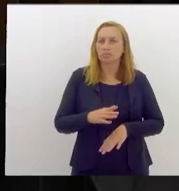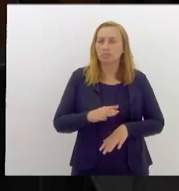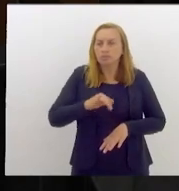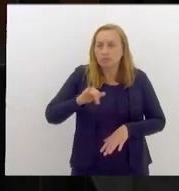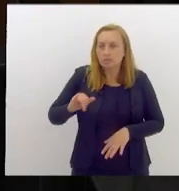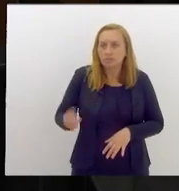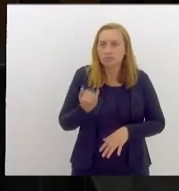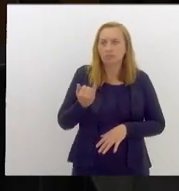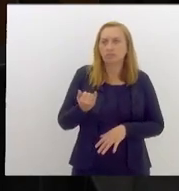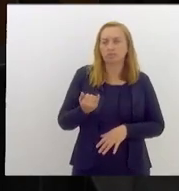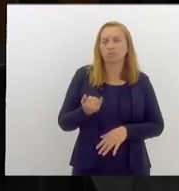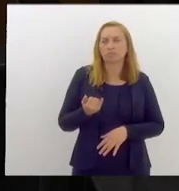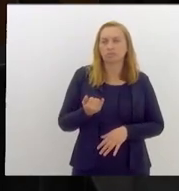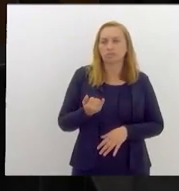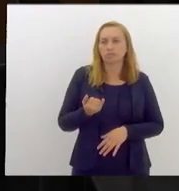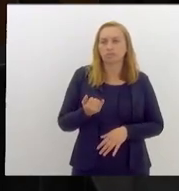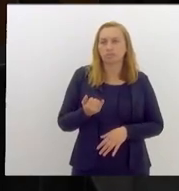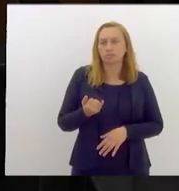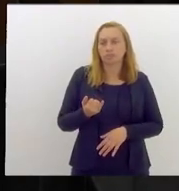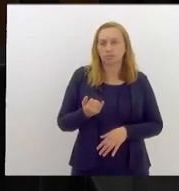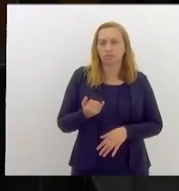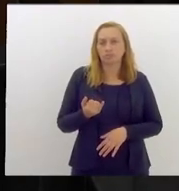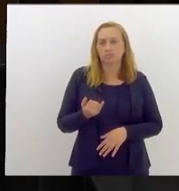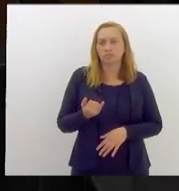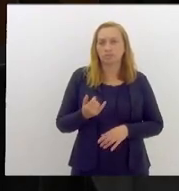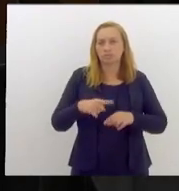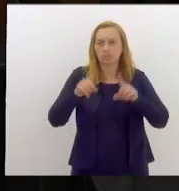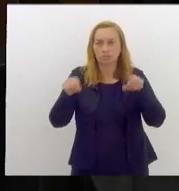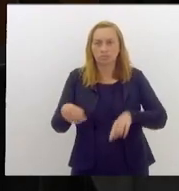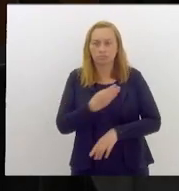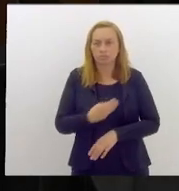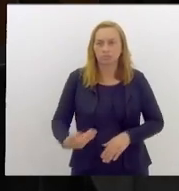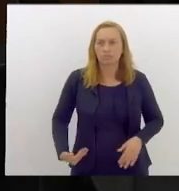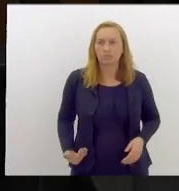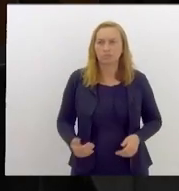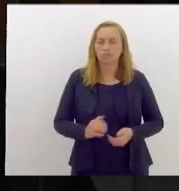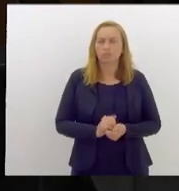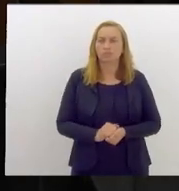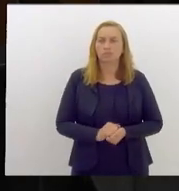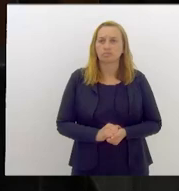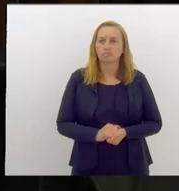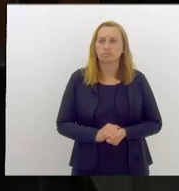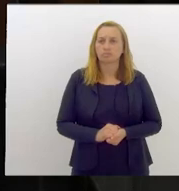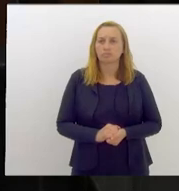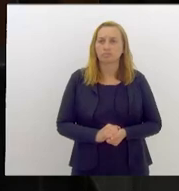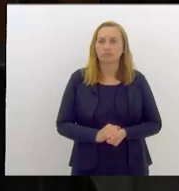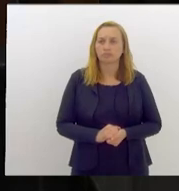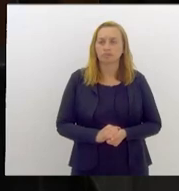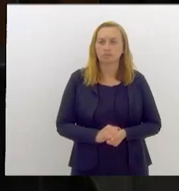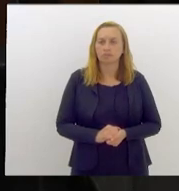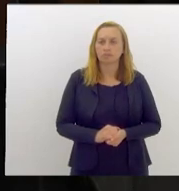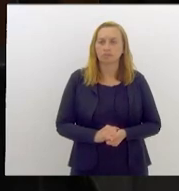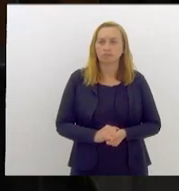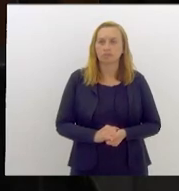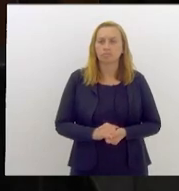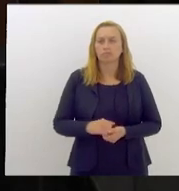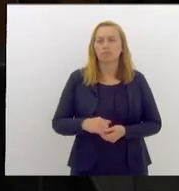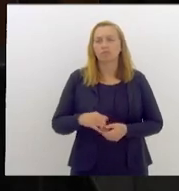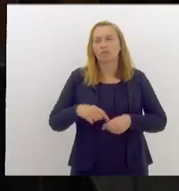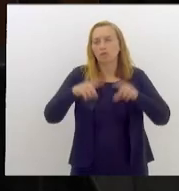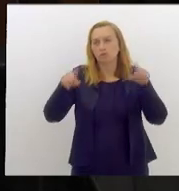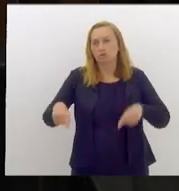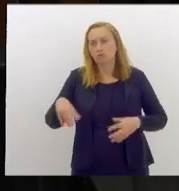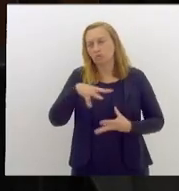aproveitado do Arrocho para cima dos Servidores para fazer seus esquemas de funcionário fantasma